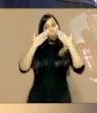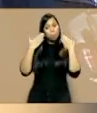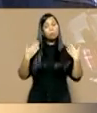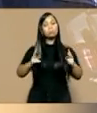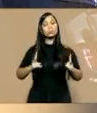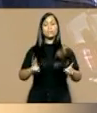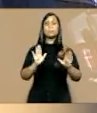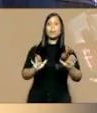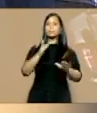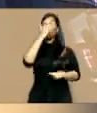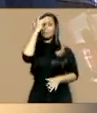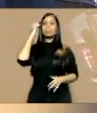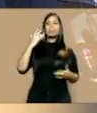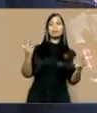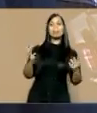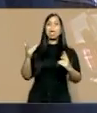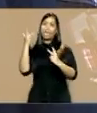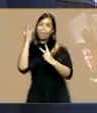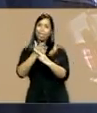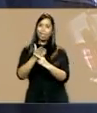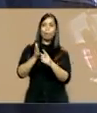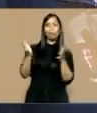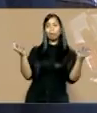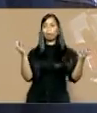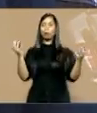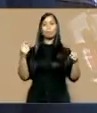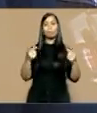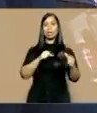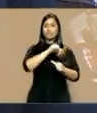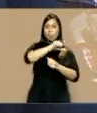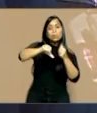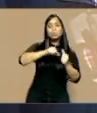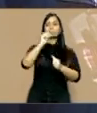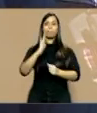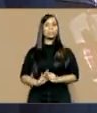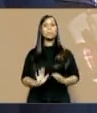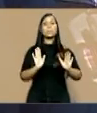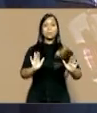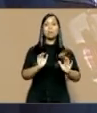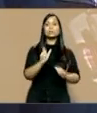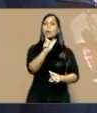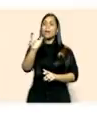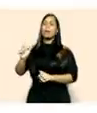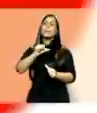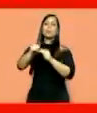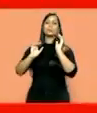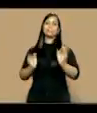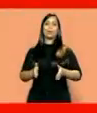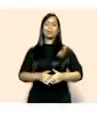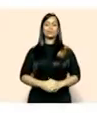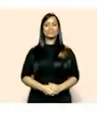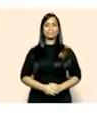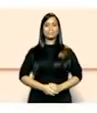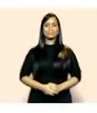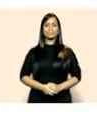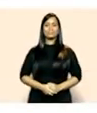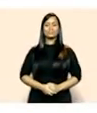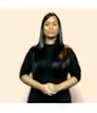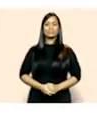que fica em cima do muro. Eu acho que isso não serviu para mudar o Brasil, mas com certeza mudou muitos brasileiros.